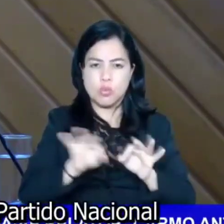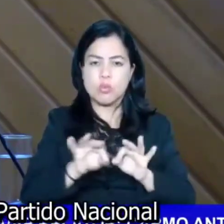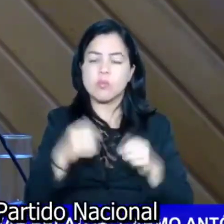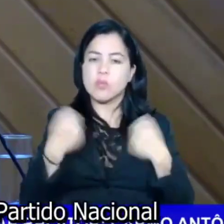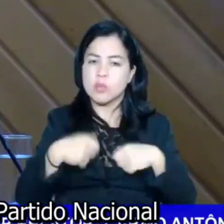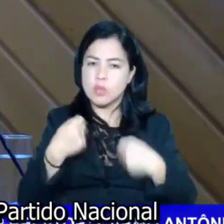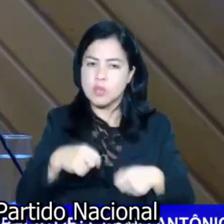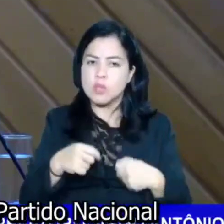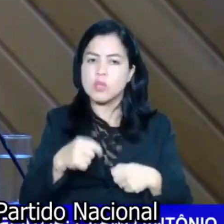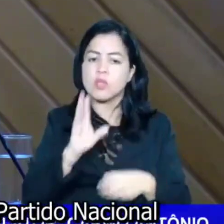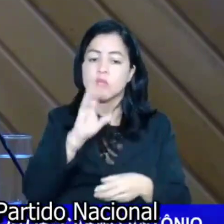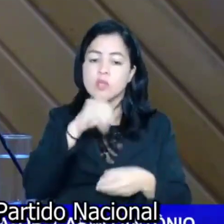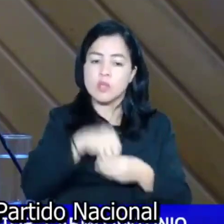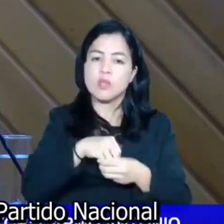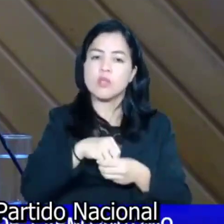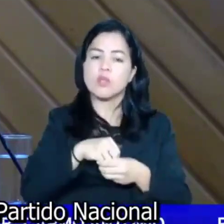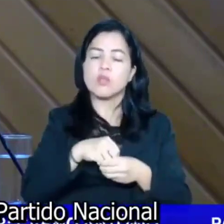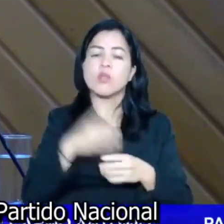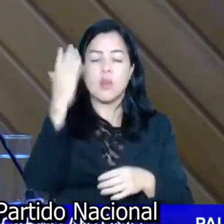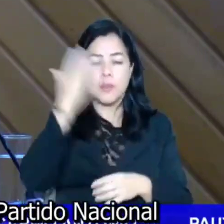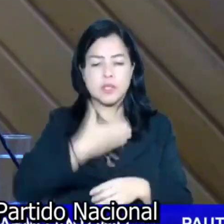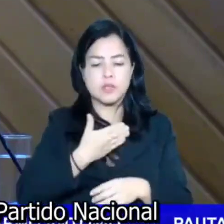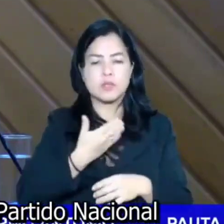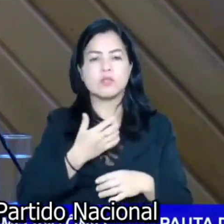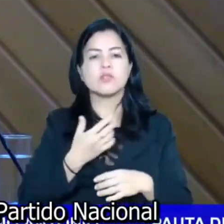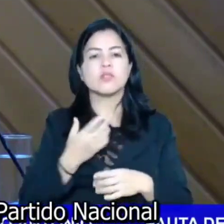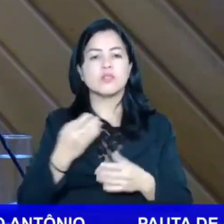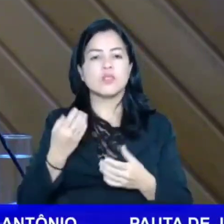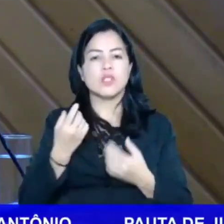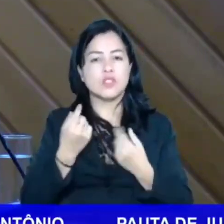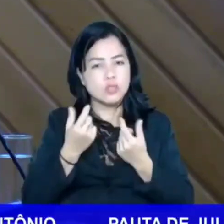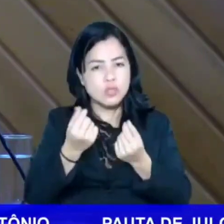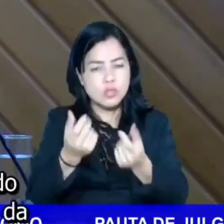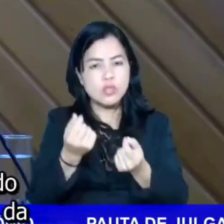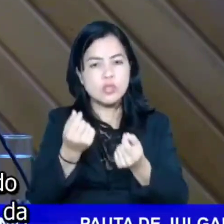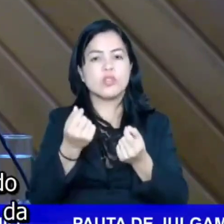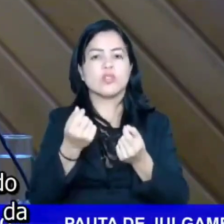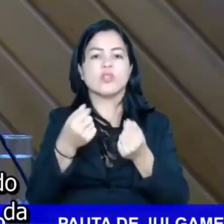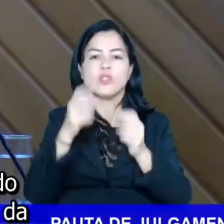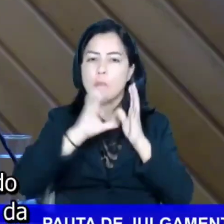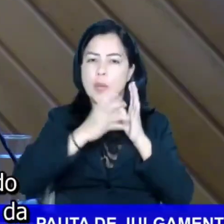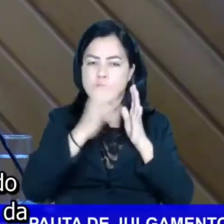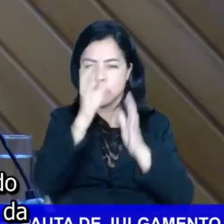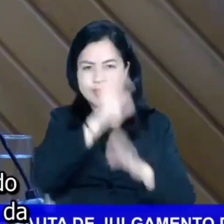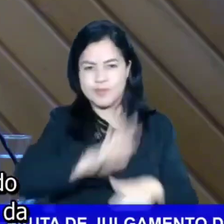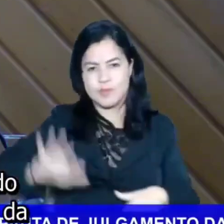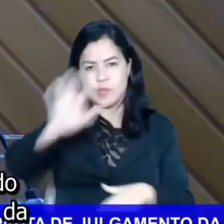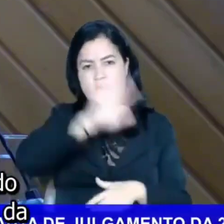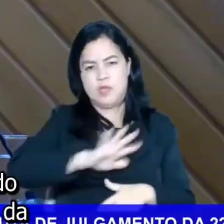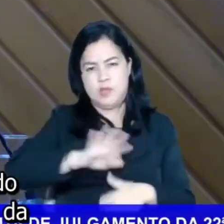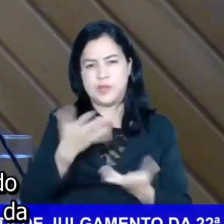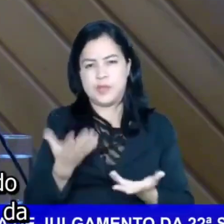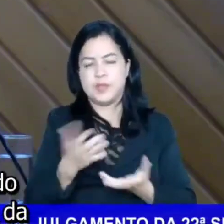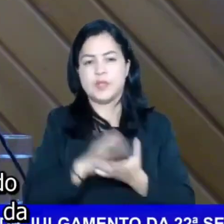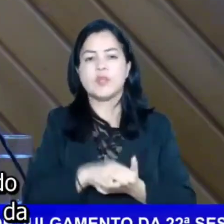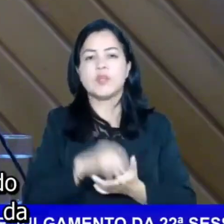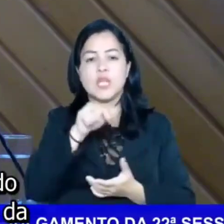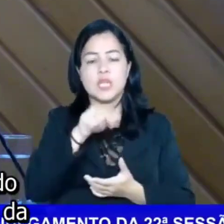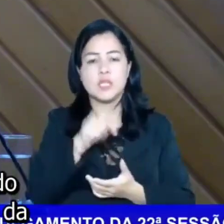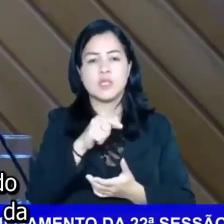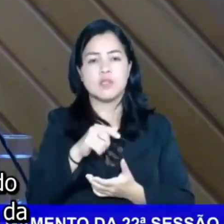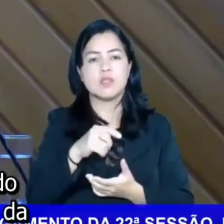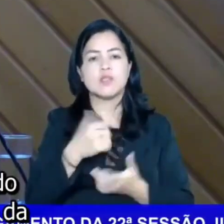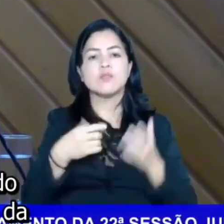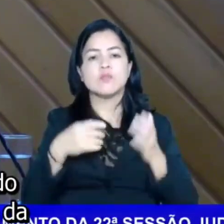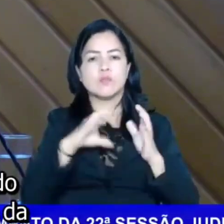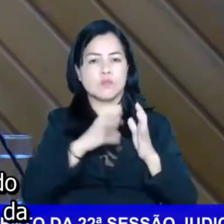deve ser feito dentro da prestação de contas do partido nacional. Então, além dessa situação da divisão do